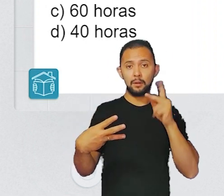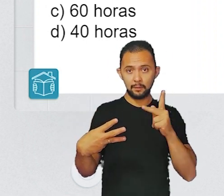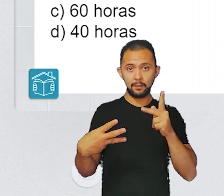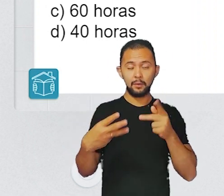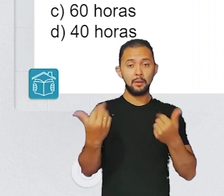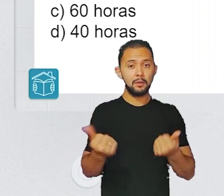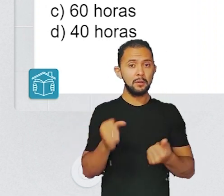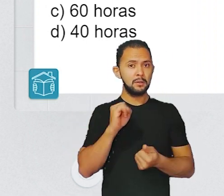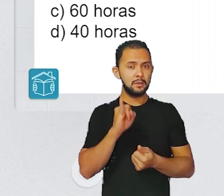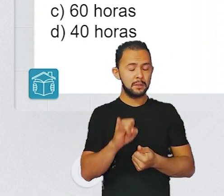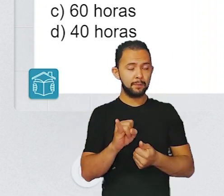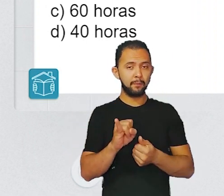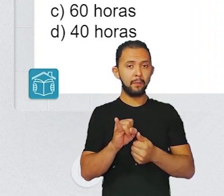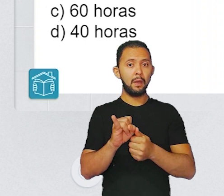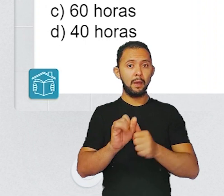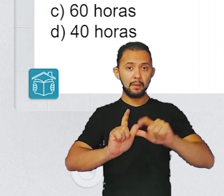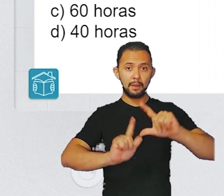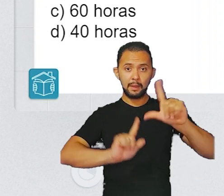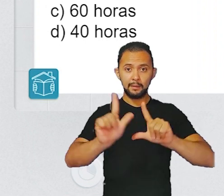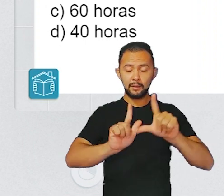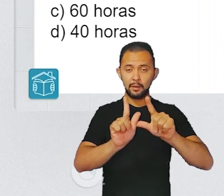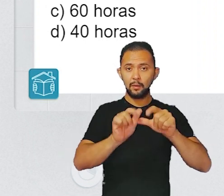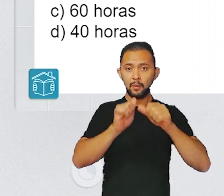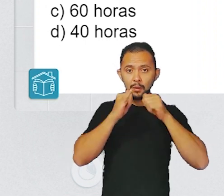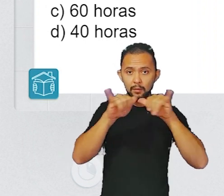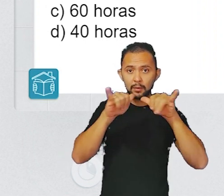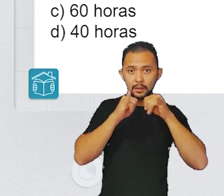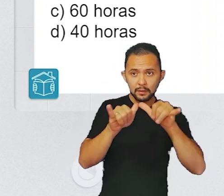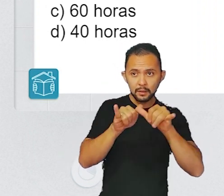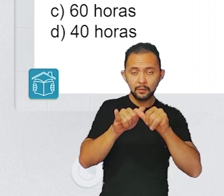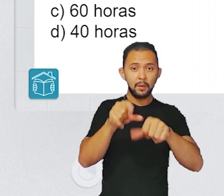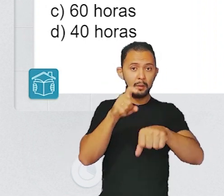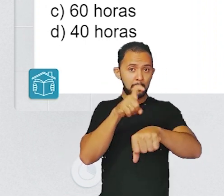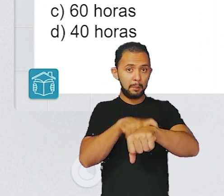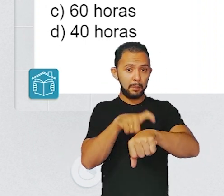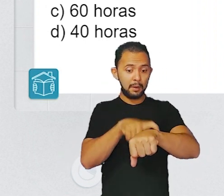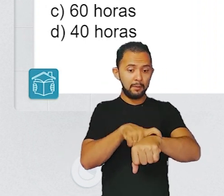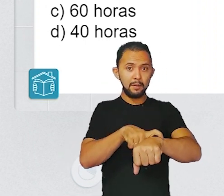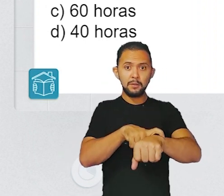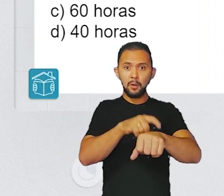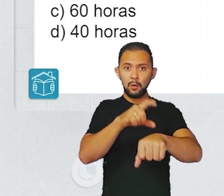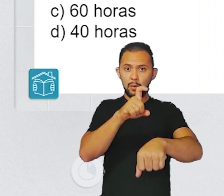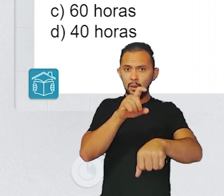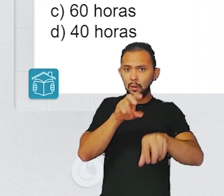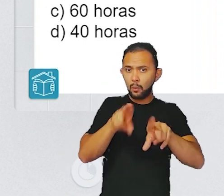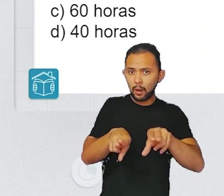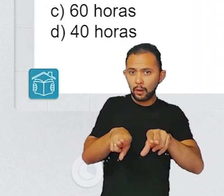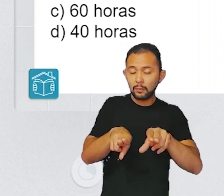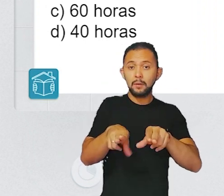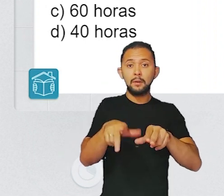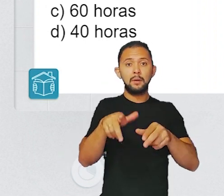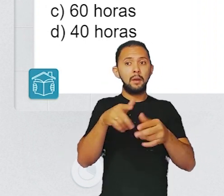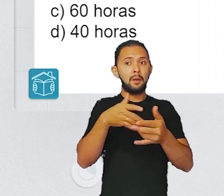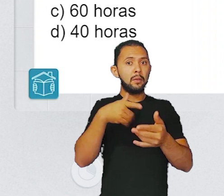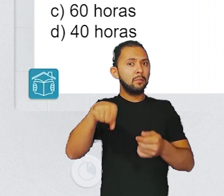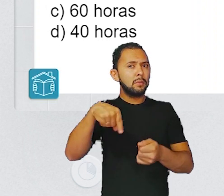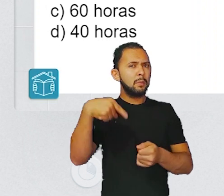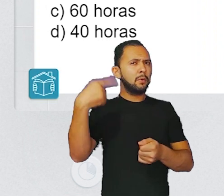3 emissoras foram vinculadas pela primeira vez no mesmo instante, a próxima vez que elas serão